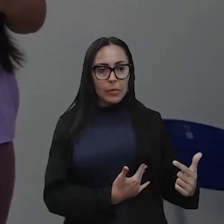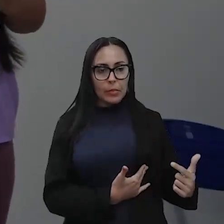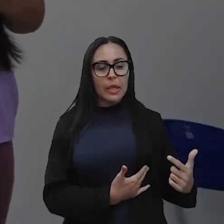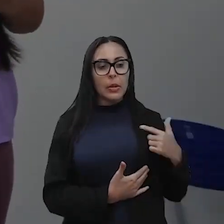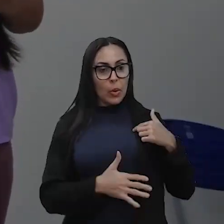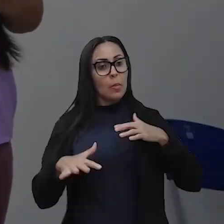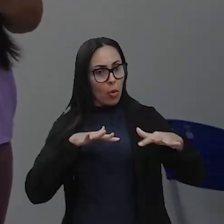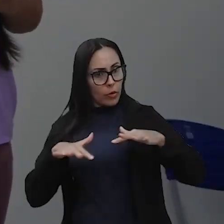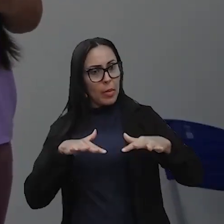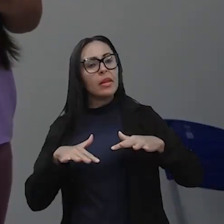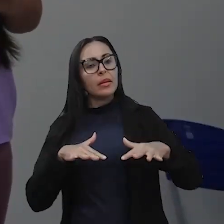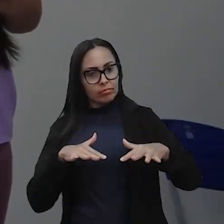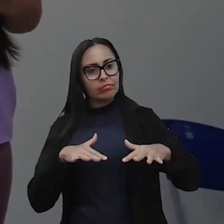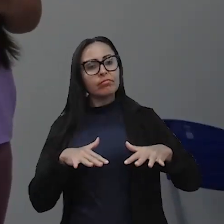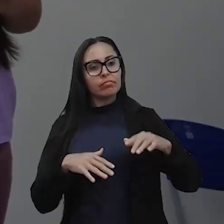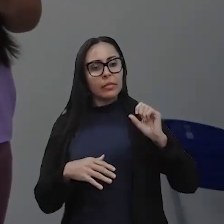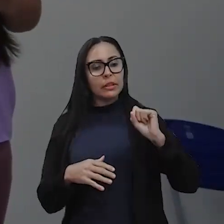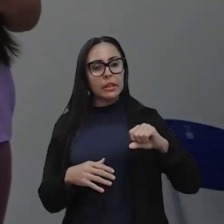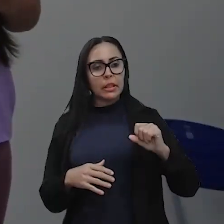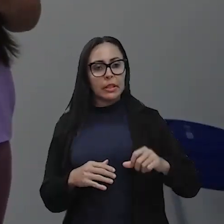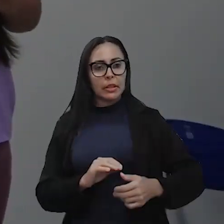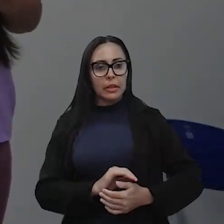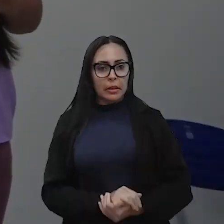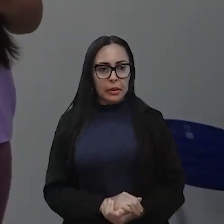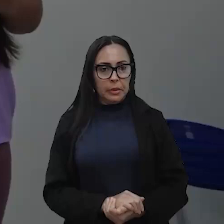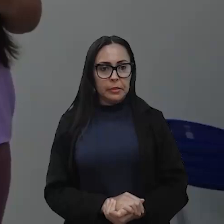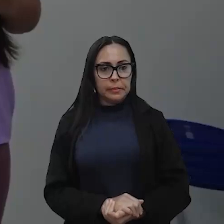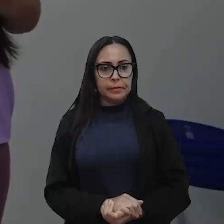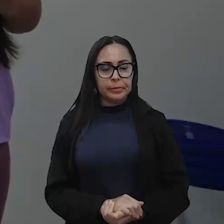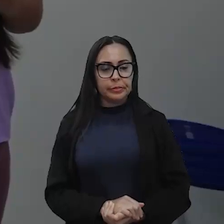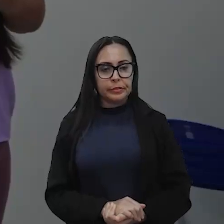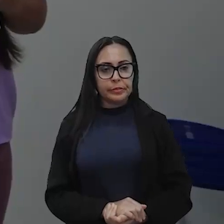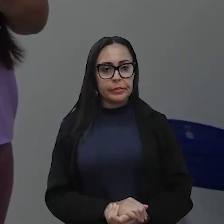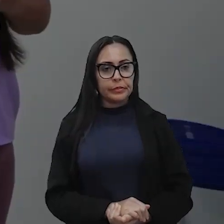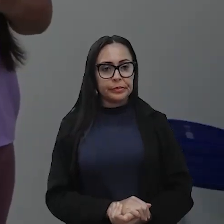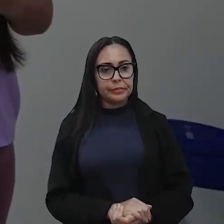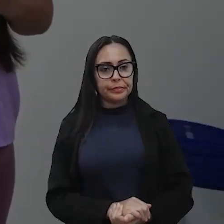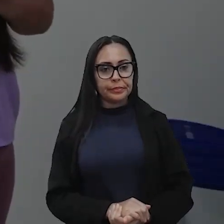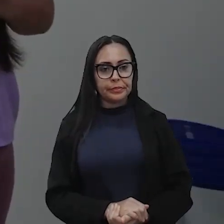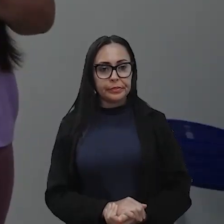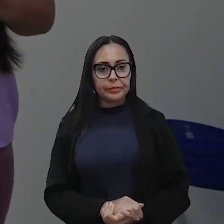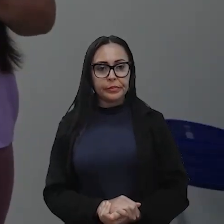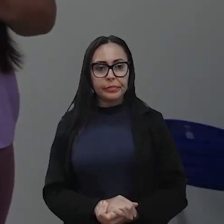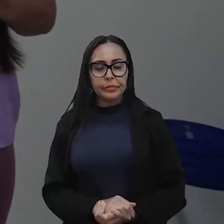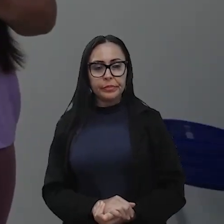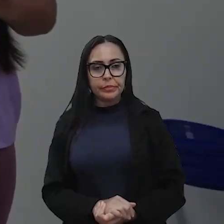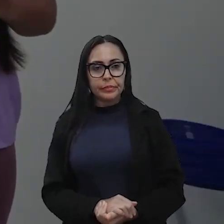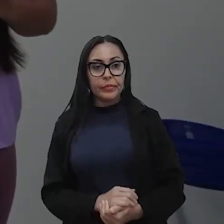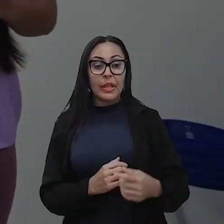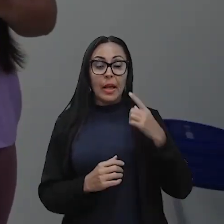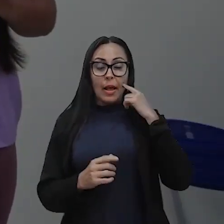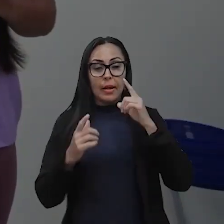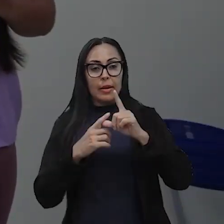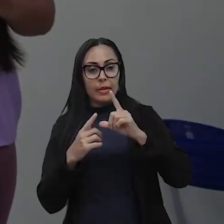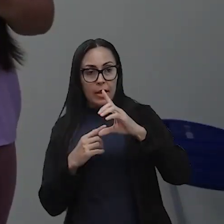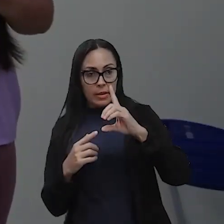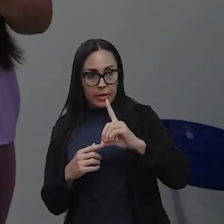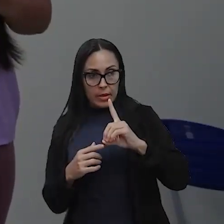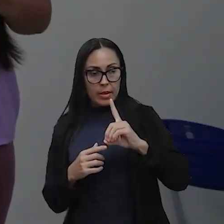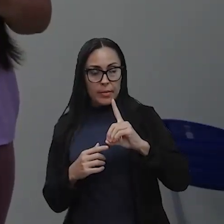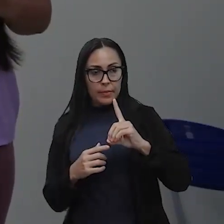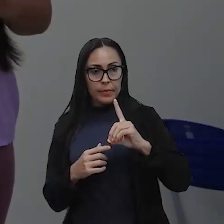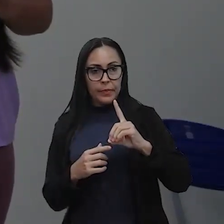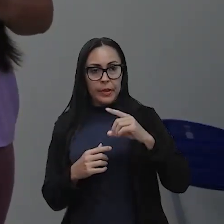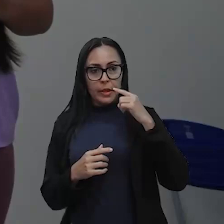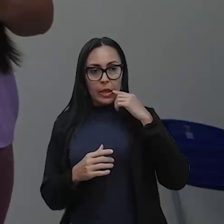se moveu, você perdeu ele. Ó. Passou aqui, não sentiu nada, perdeu. E aí a letra D, por último, porém não menos importante,